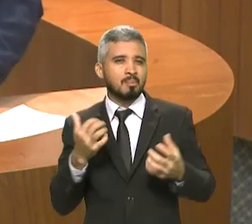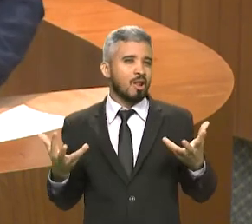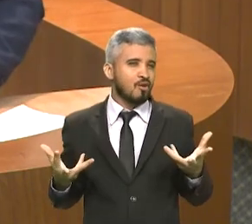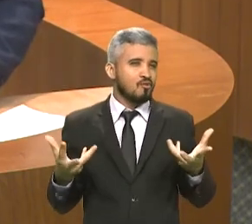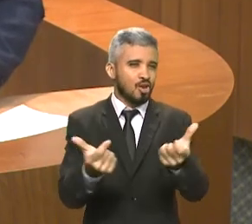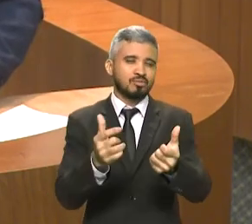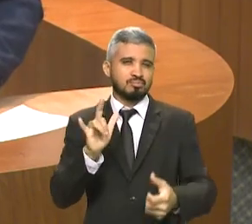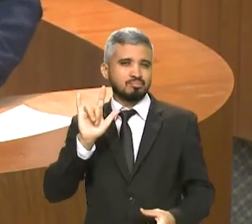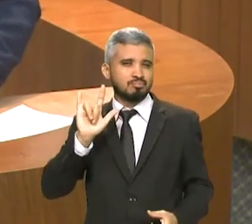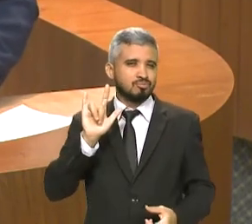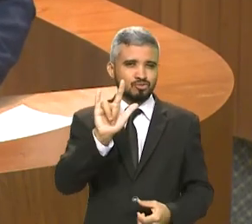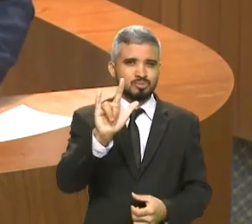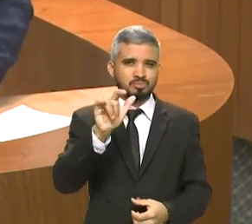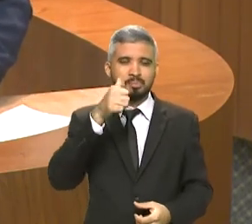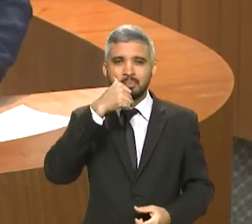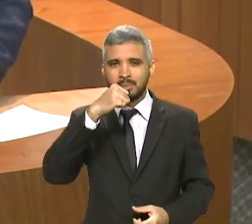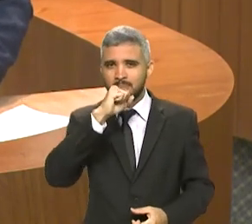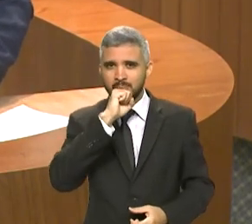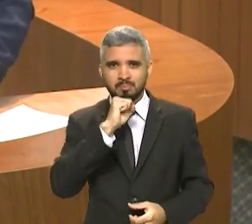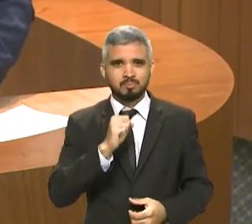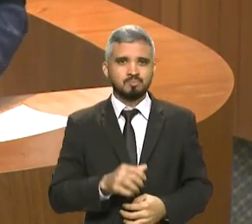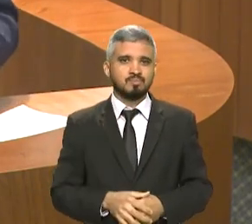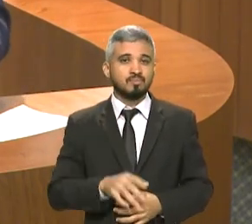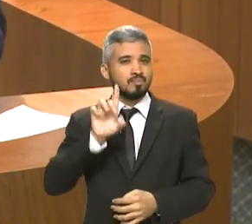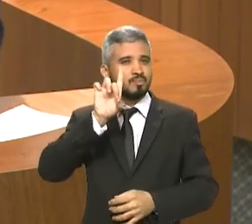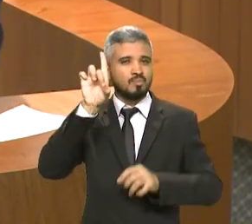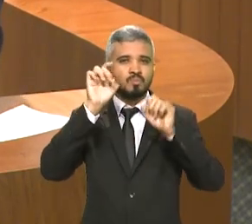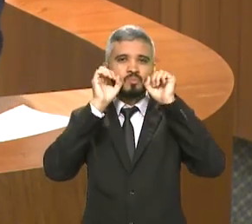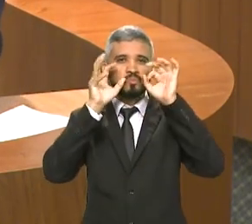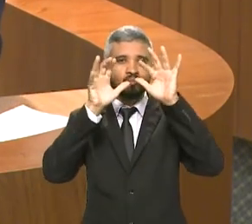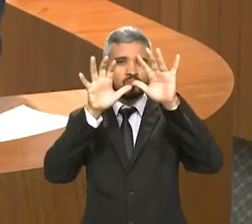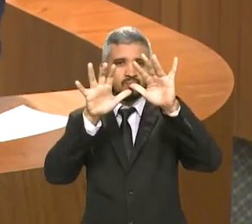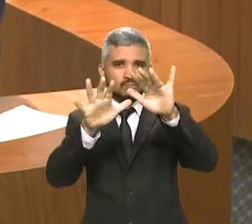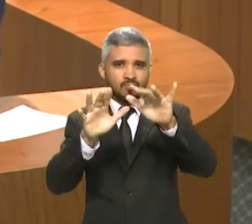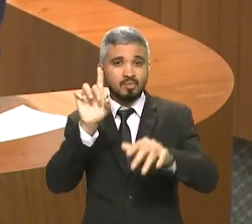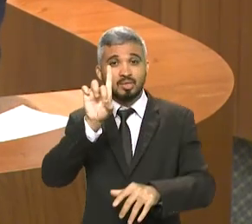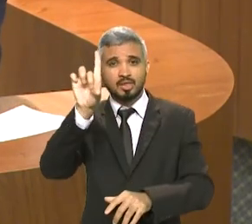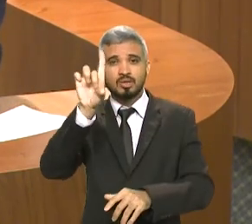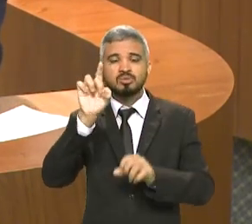Te amo, mãe maravilhosa. Que Deus te cubra de bênçãos. Que Deus abençoe todas as mulheres do mundo.